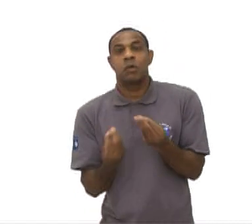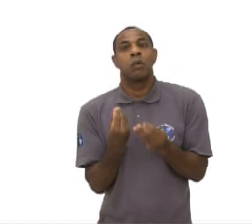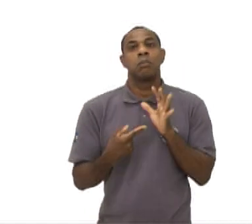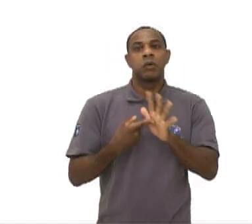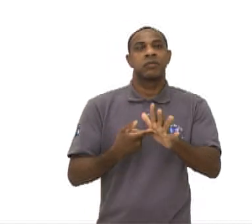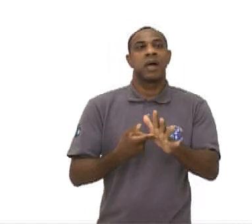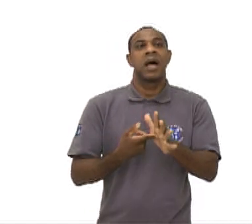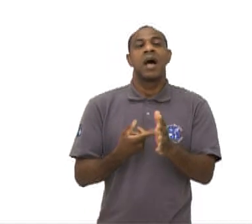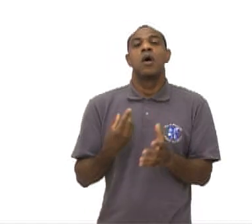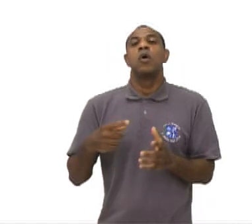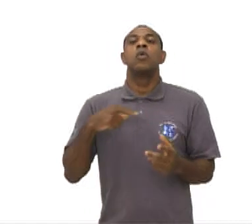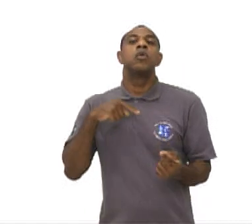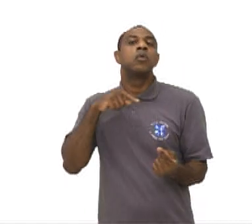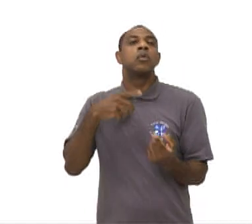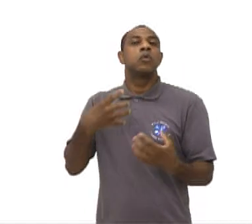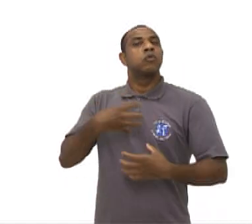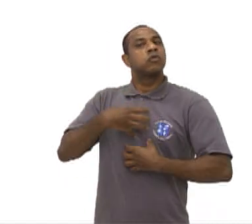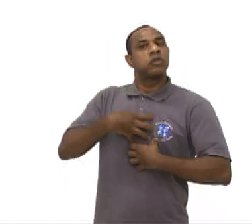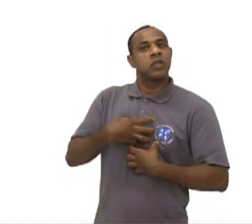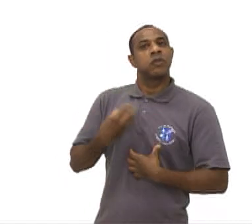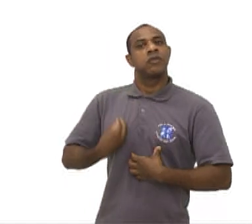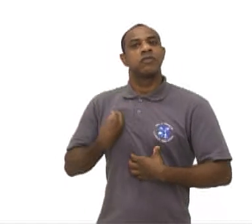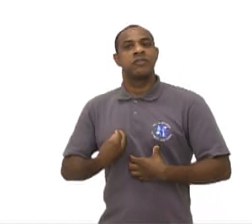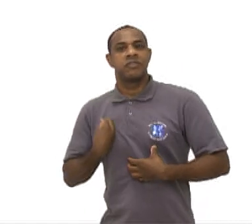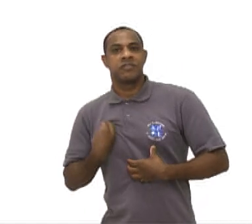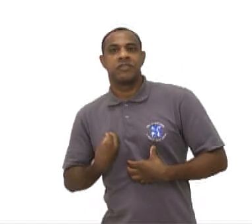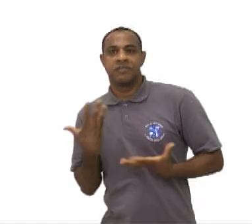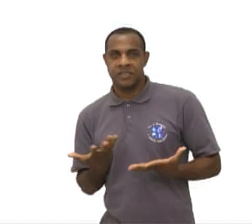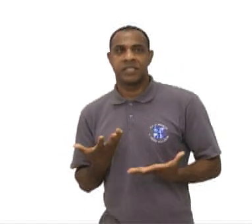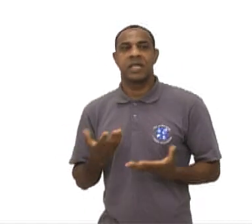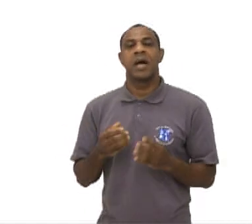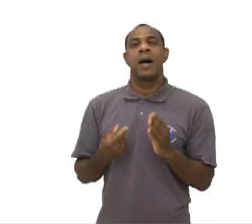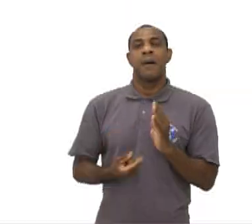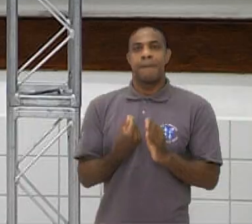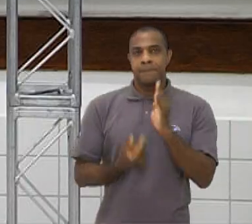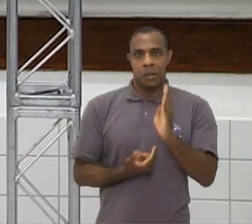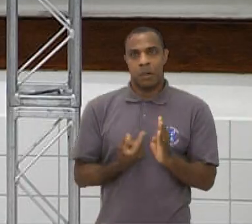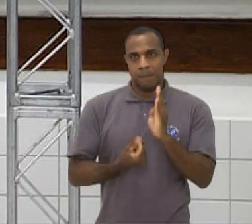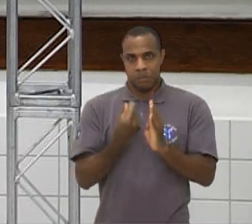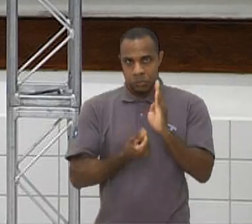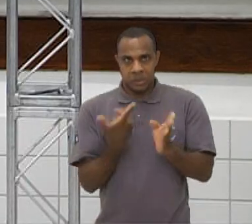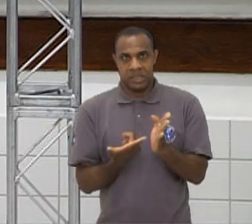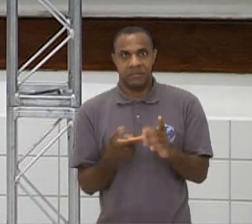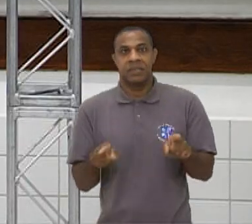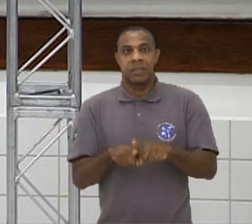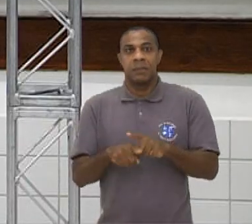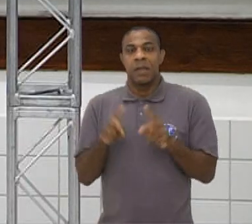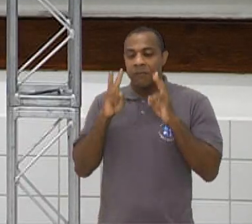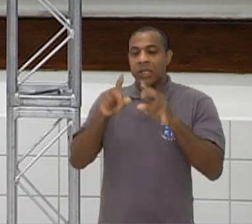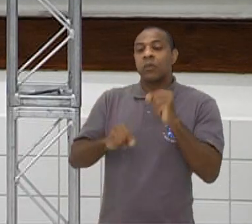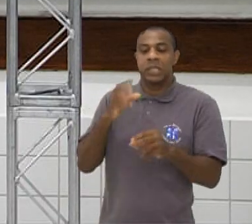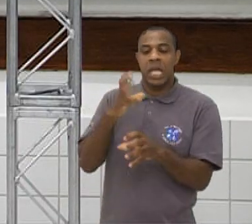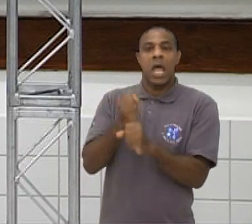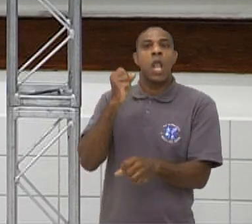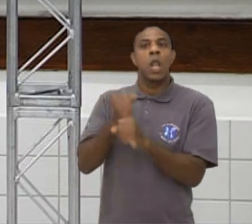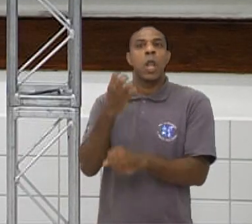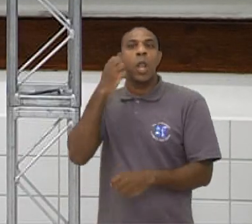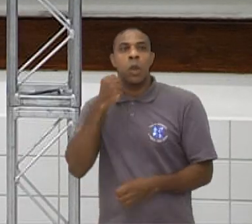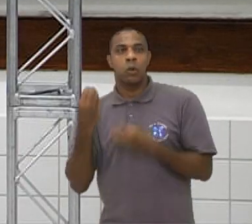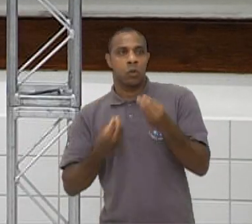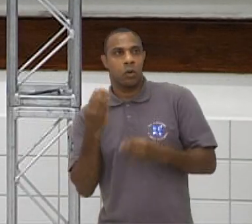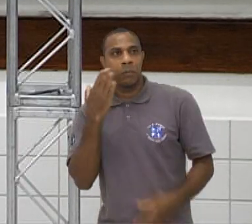burguesa fundamentada no lucro e estruturada na produção de mercadorias. Mais duas palavras,